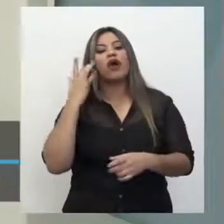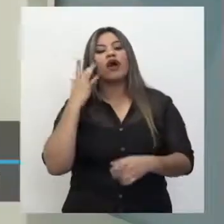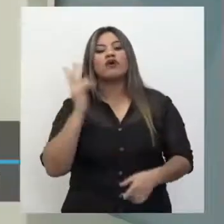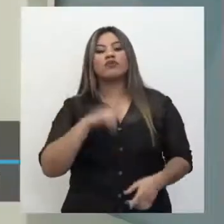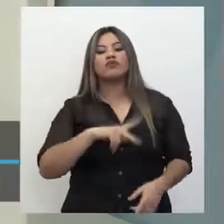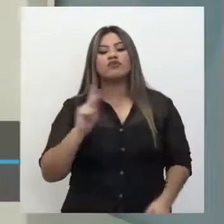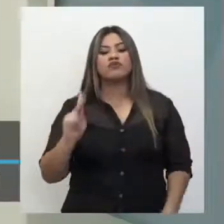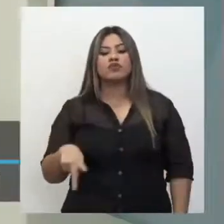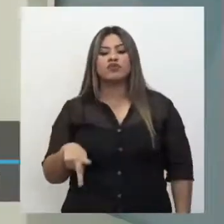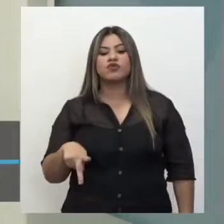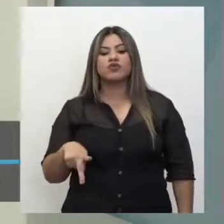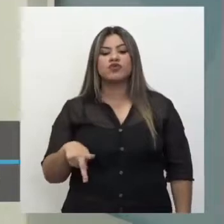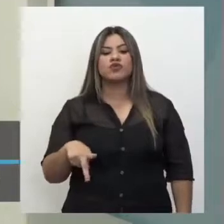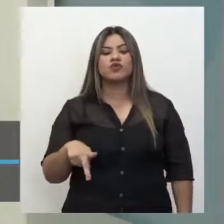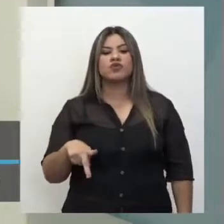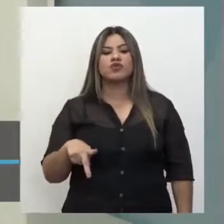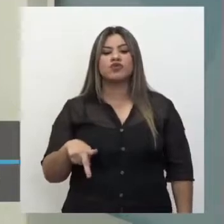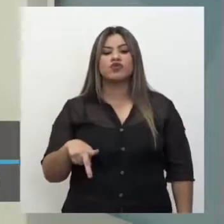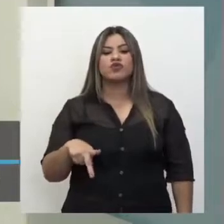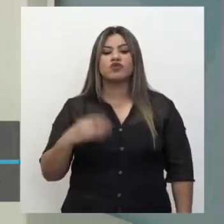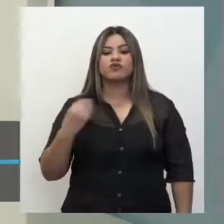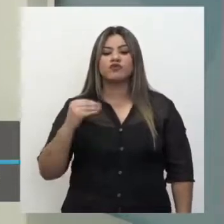professor colocou,